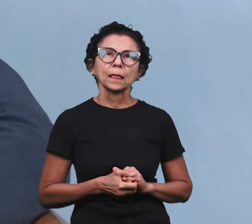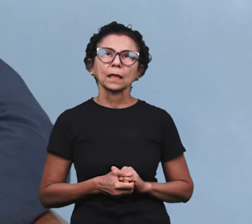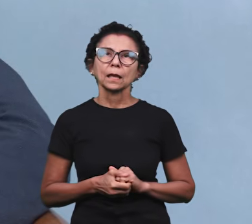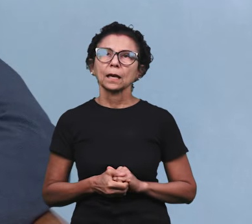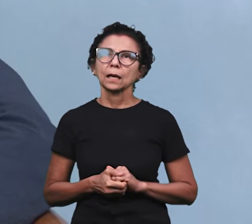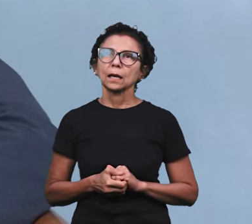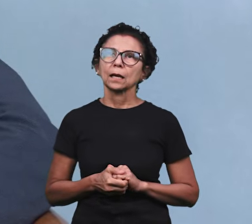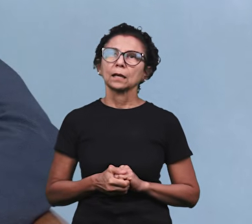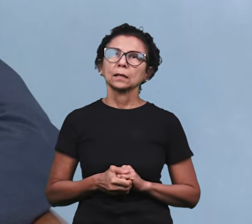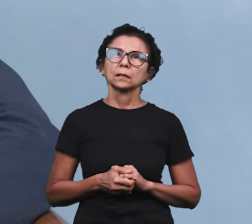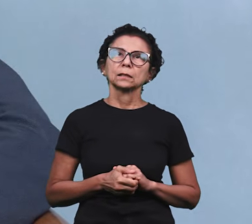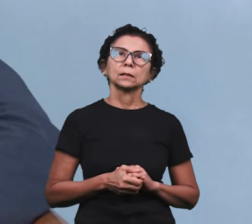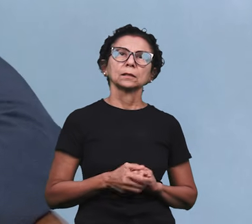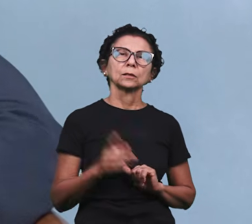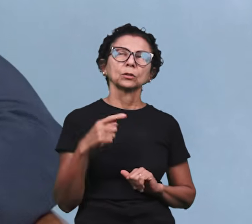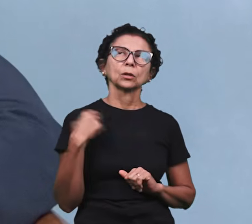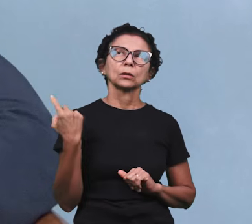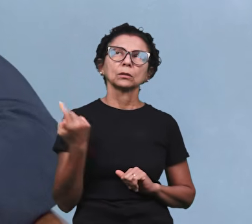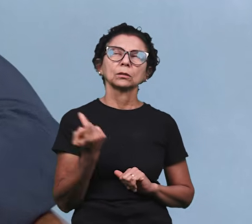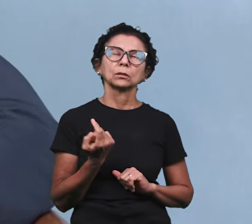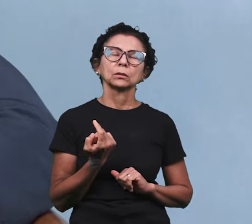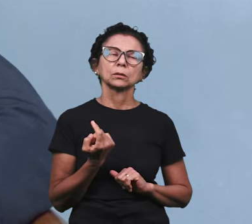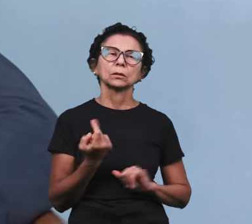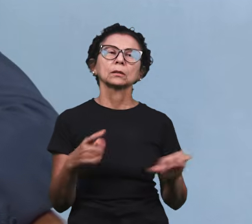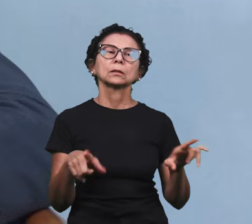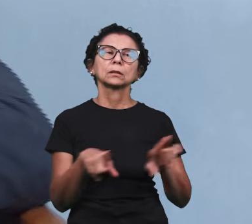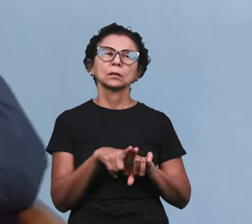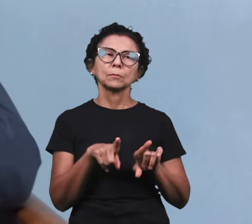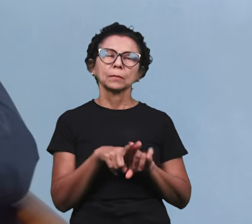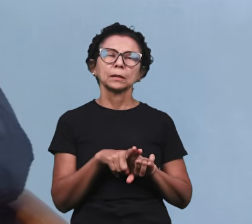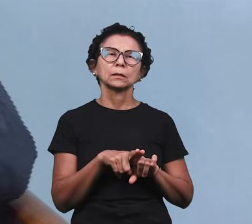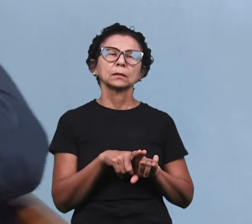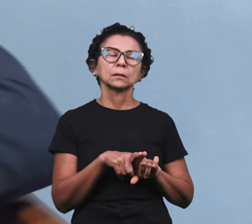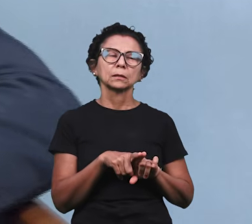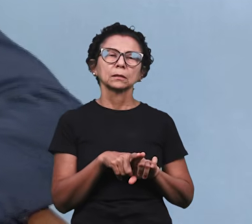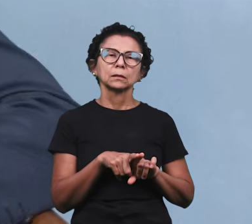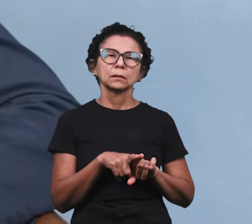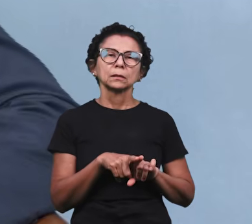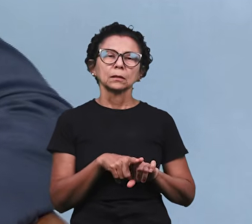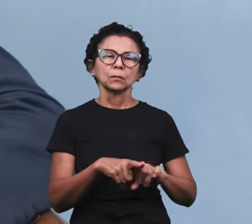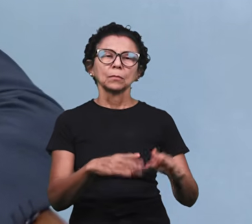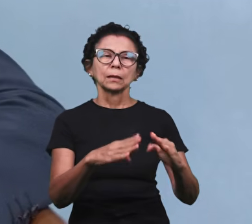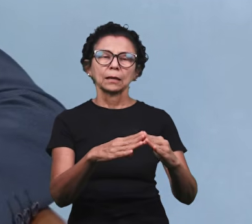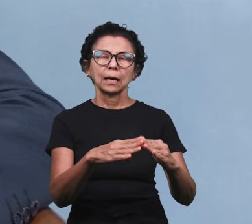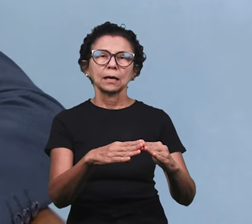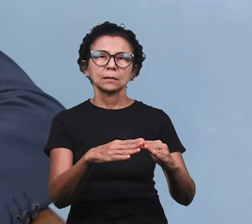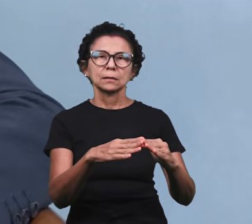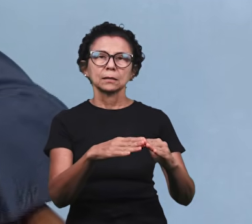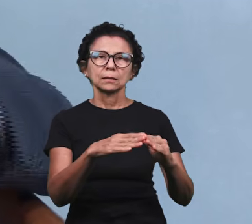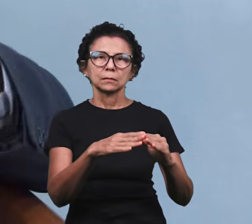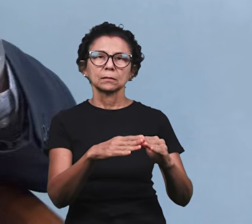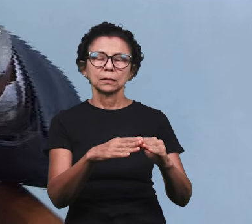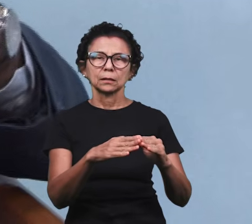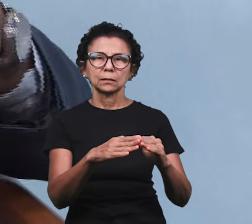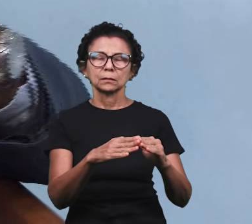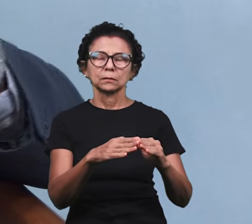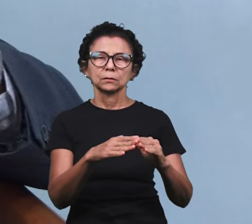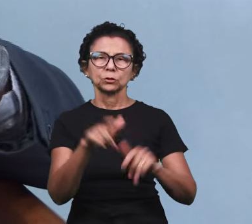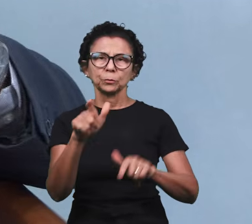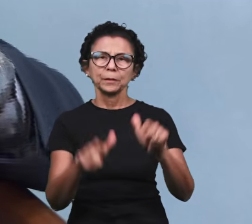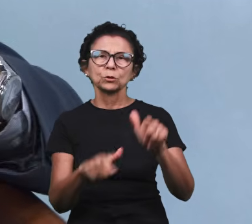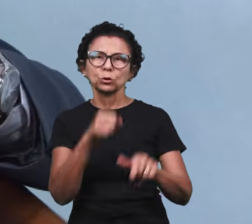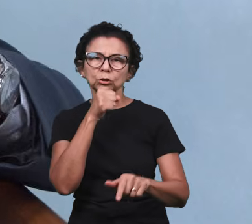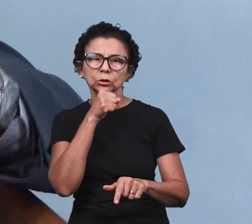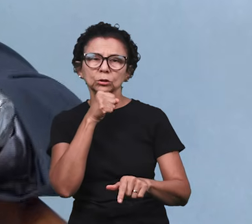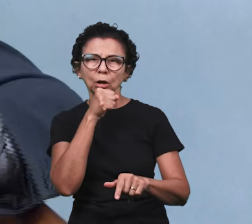casa de longa permanência, e a irmã nossa que mora lá, tem uma irmã, uma